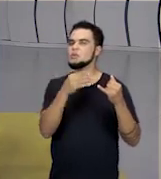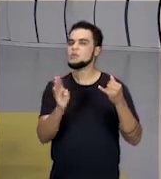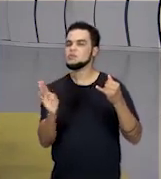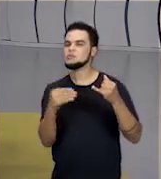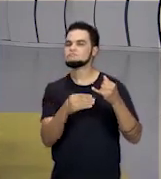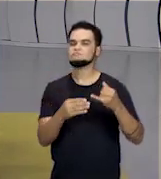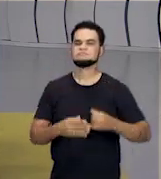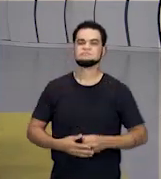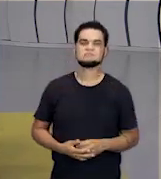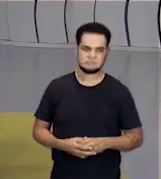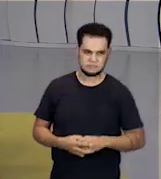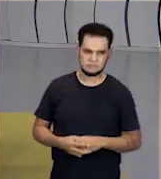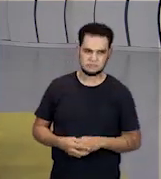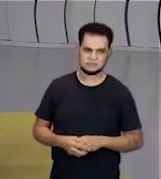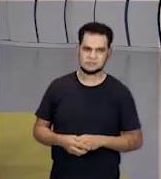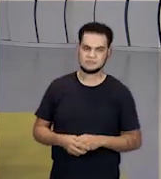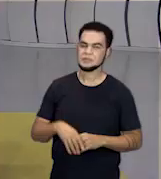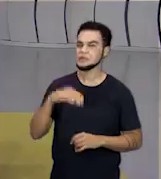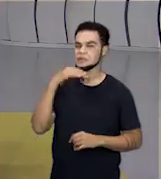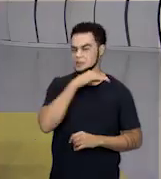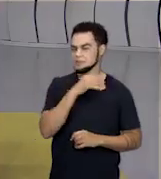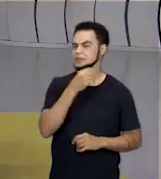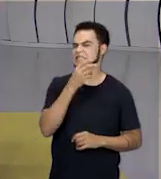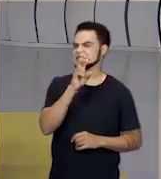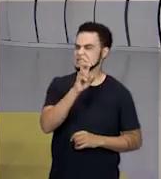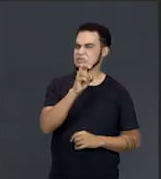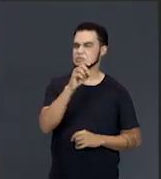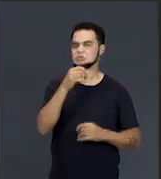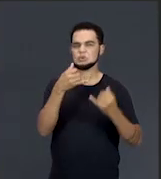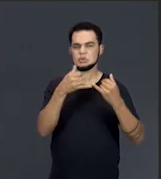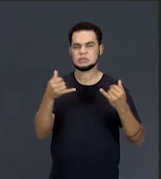a gente tem aqui, 5 linhas para 3 linhas.